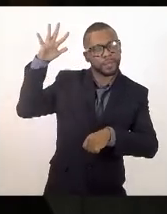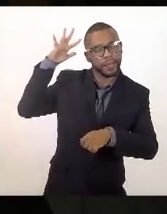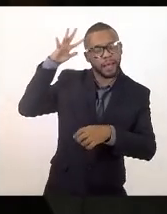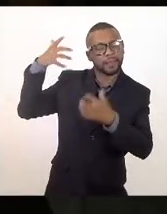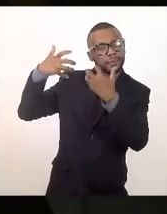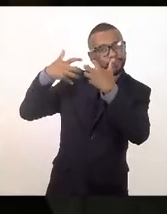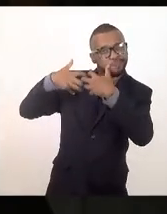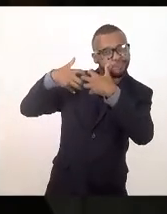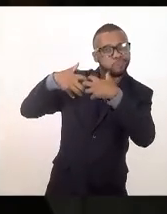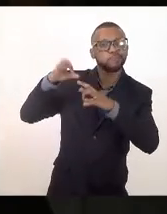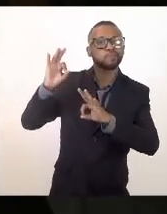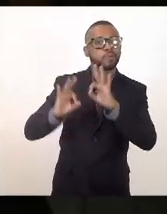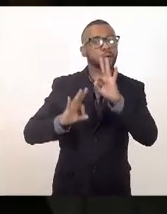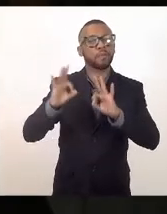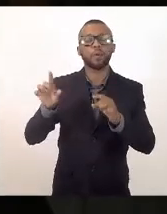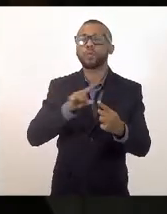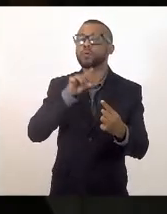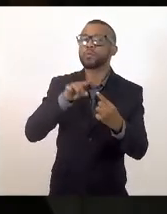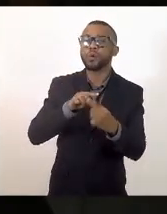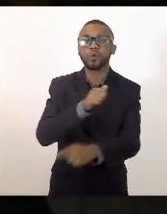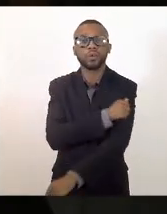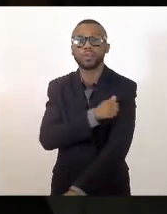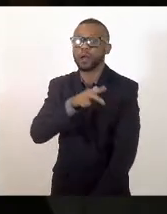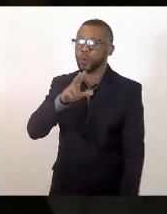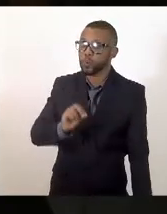que os alunos possam, de fato,